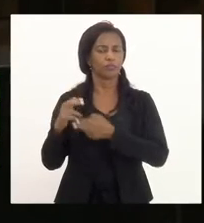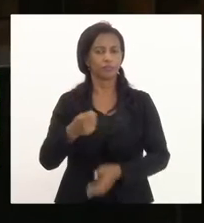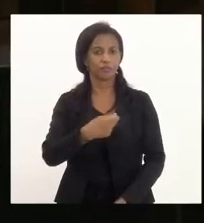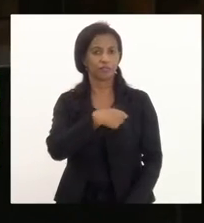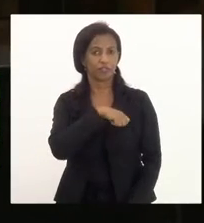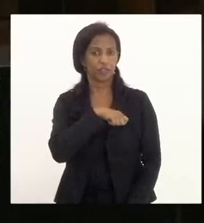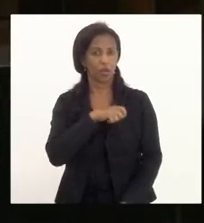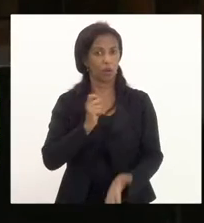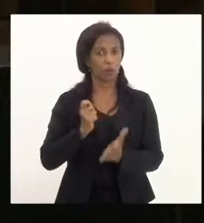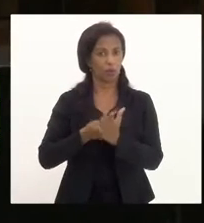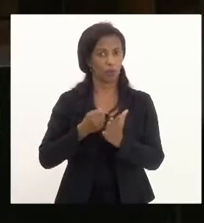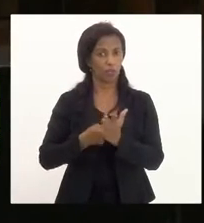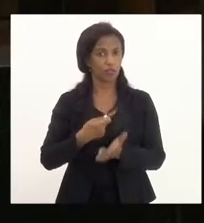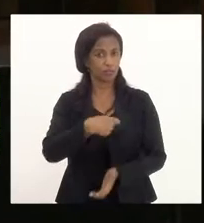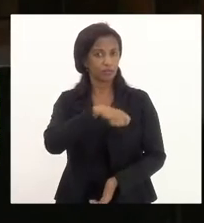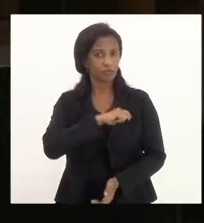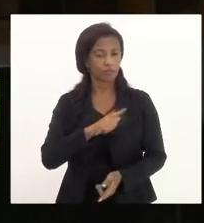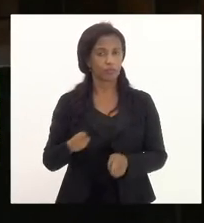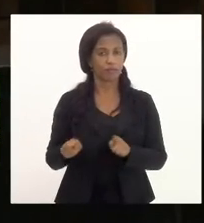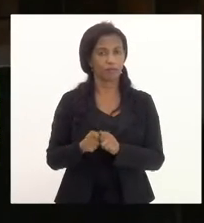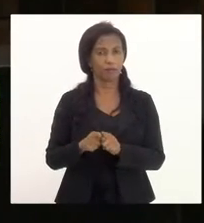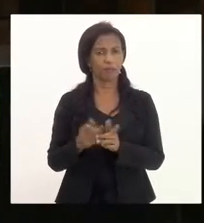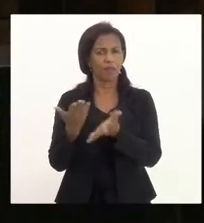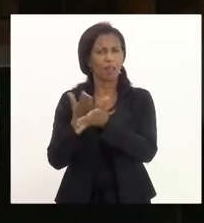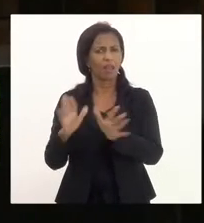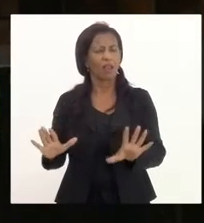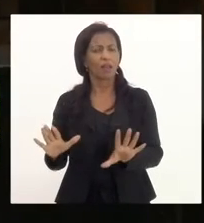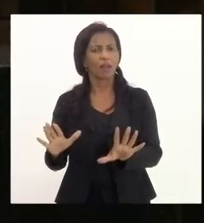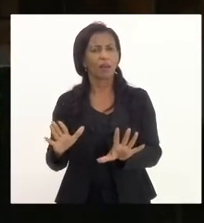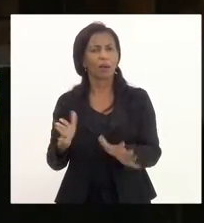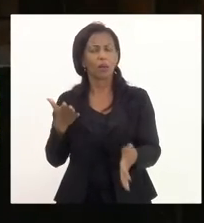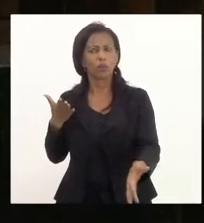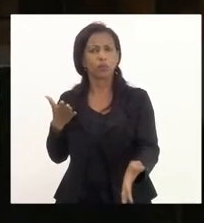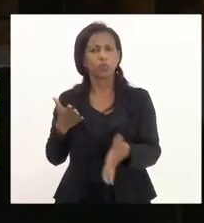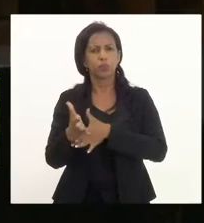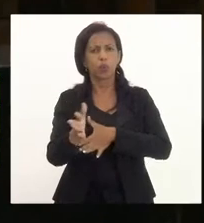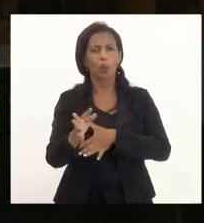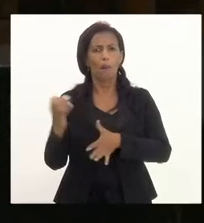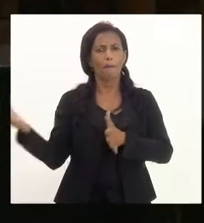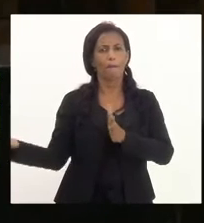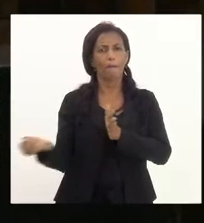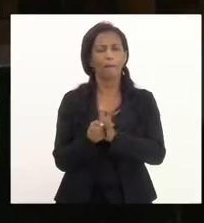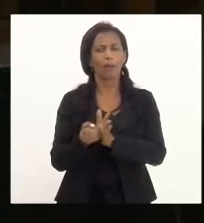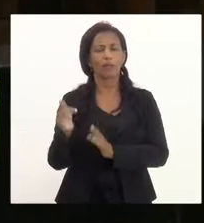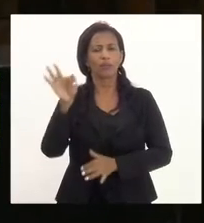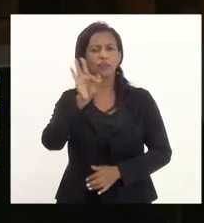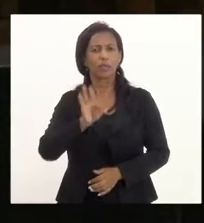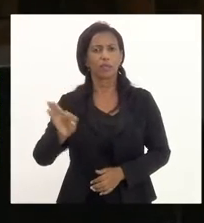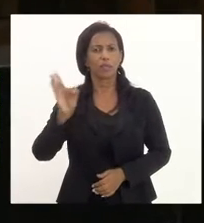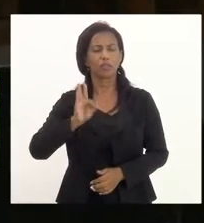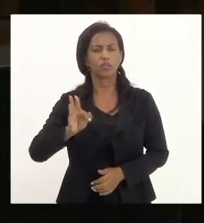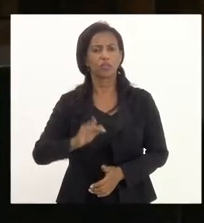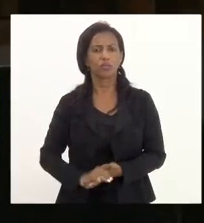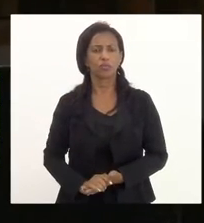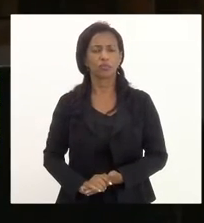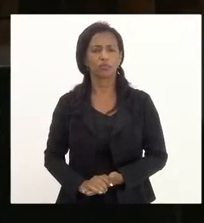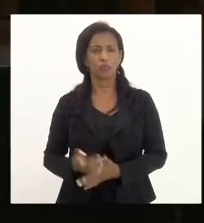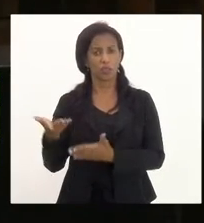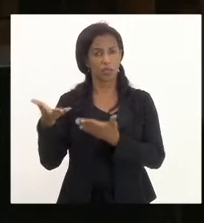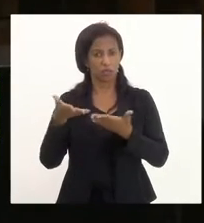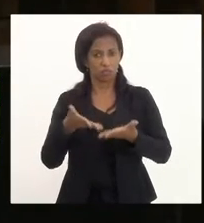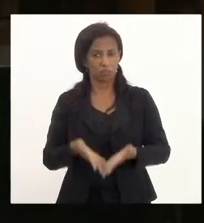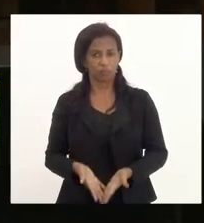e o regime de recuperação fiscal acabaram por romper com pacto federativo e